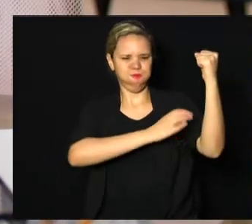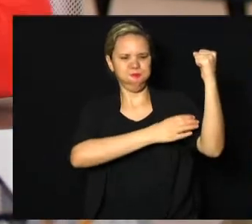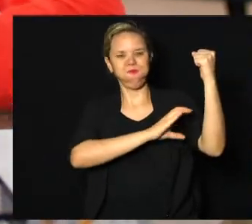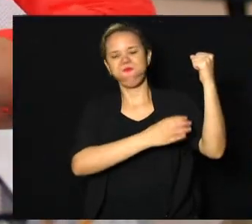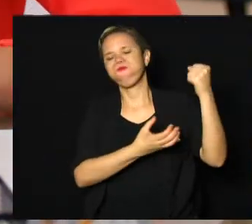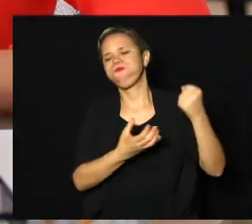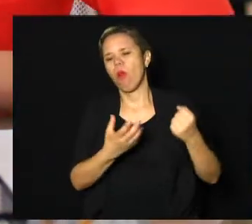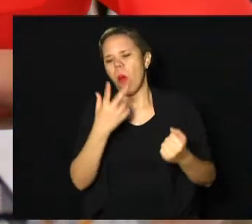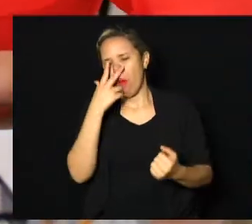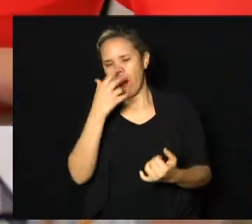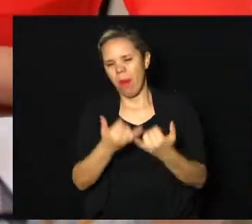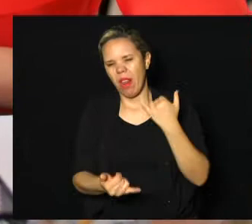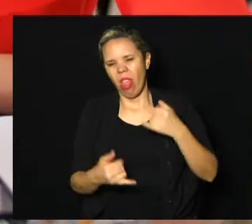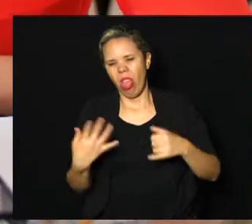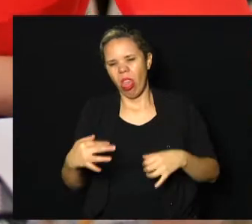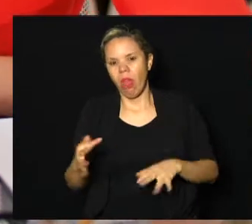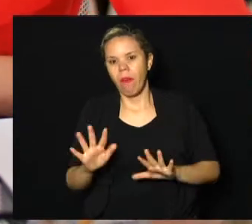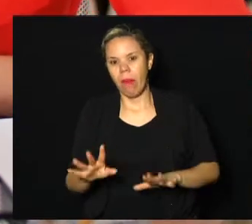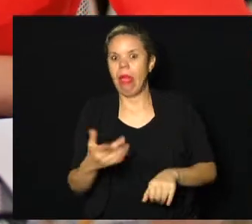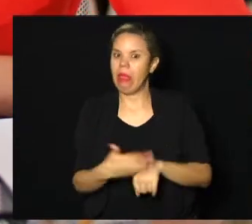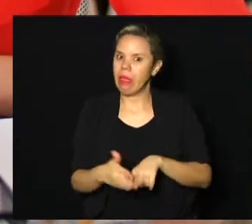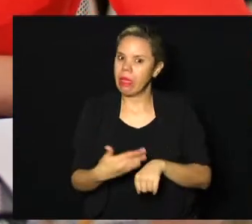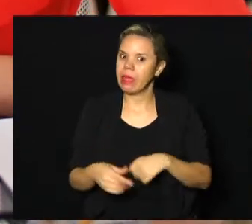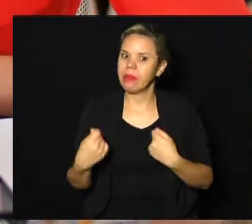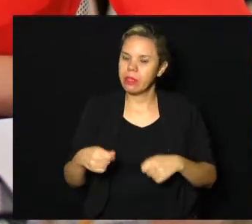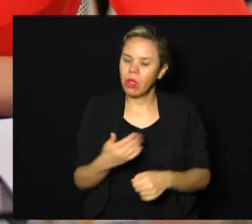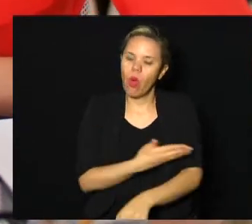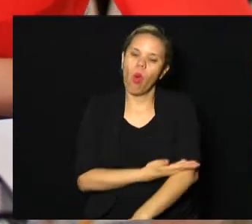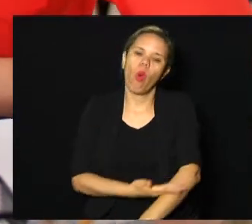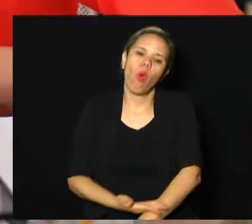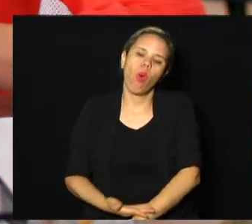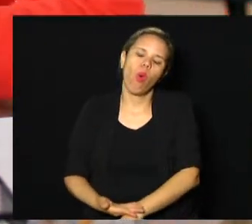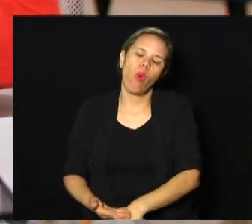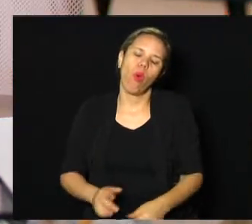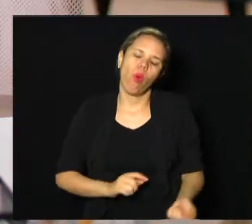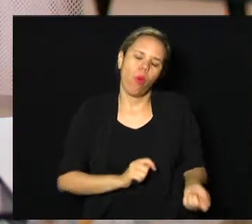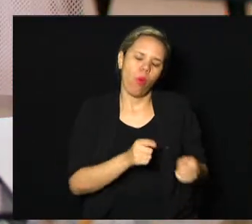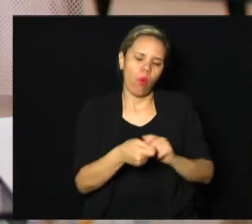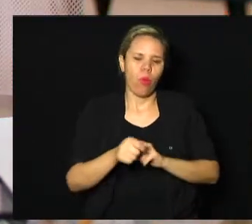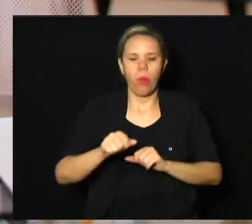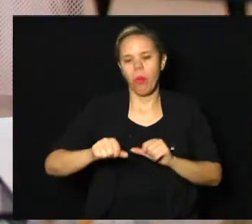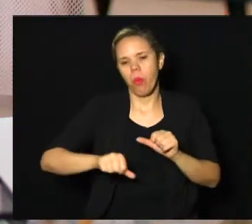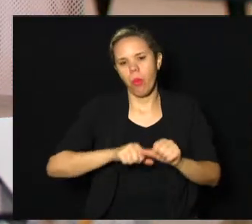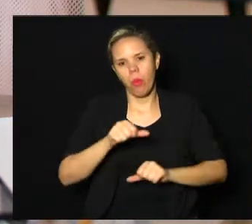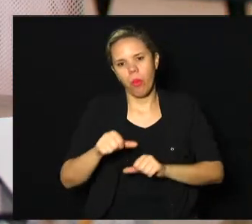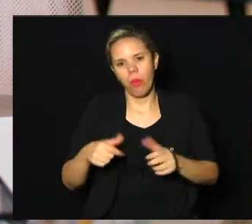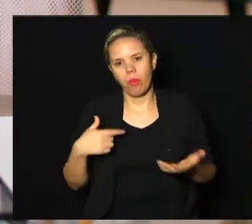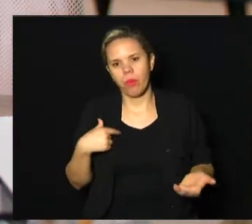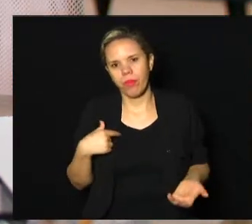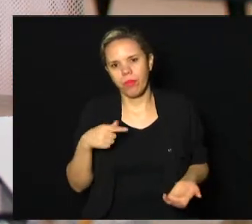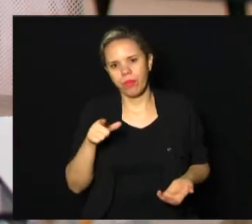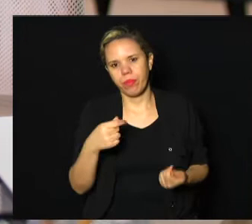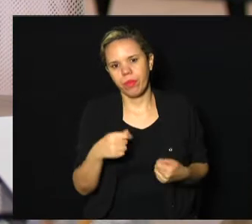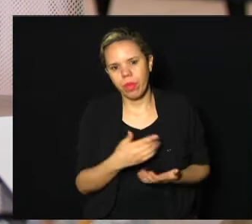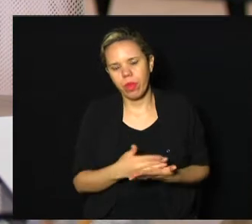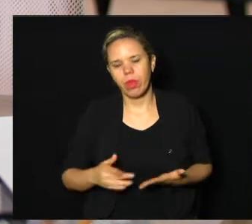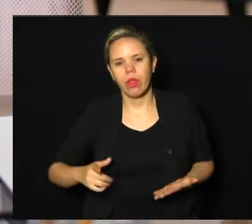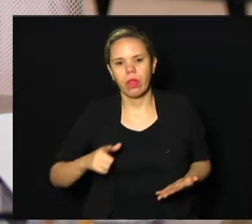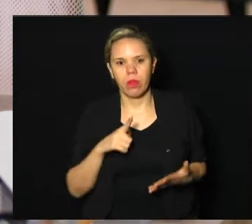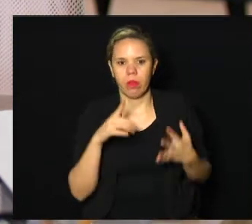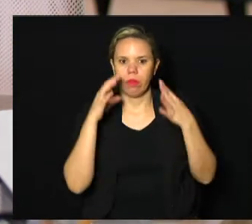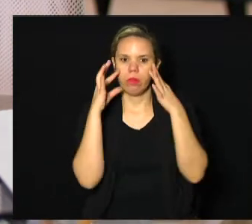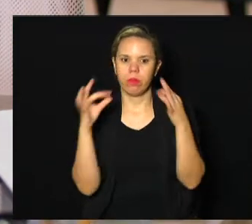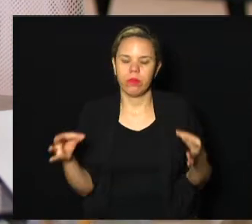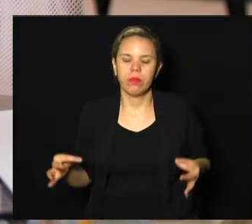Mas é treino, né? Então, precisa de fato mudar uma chavinha, que eu brinco, né? Que você precisa começar a prestar